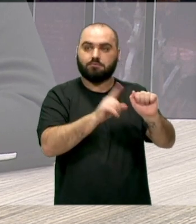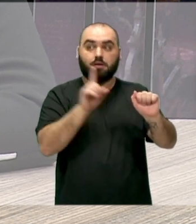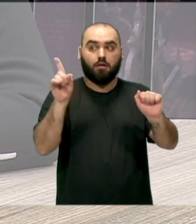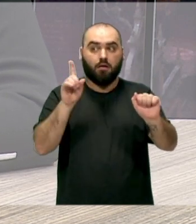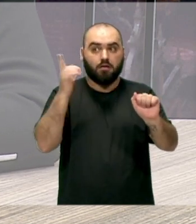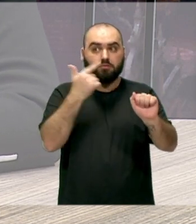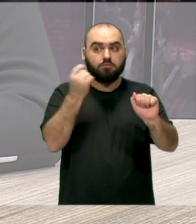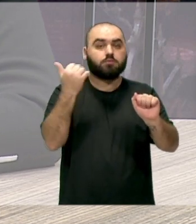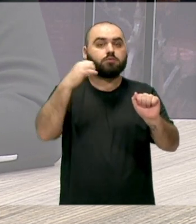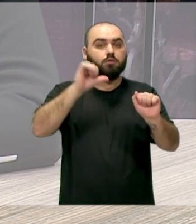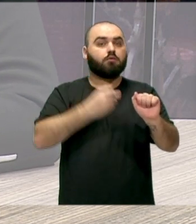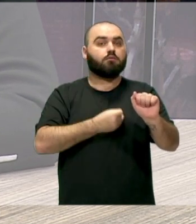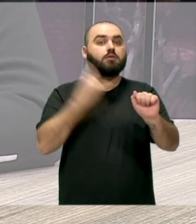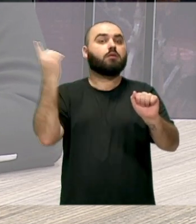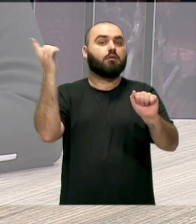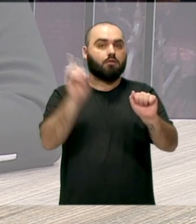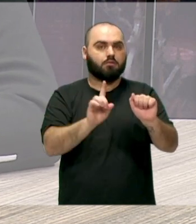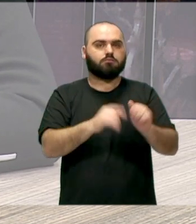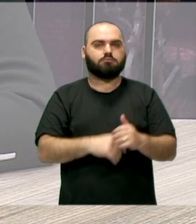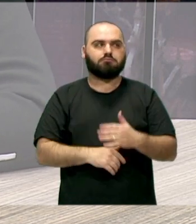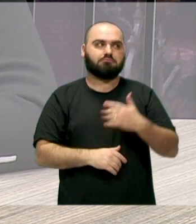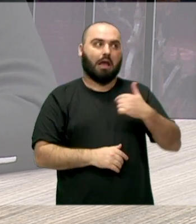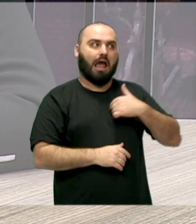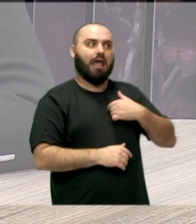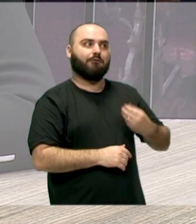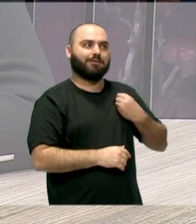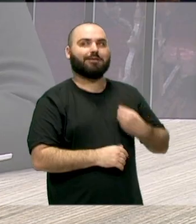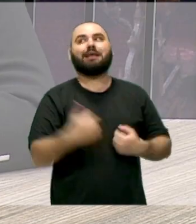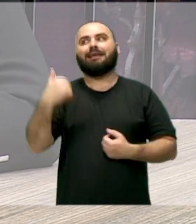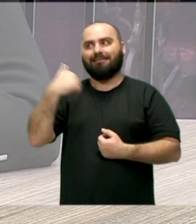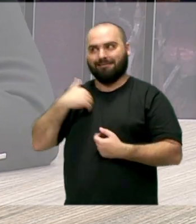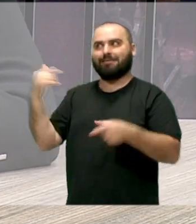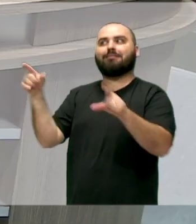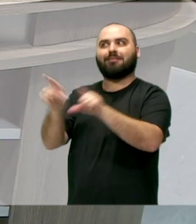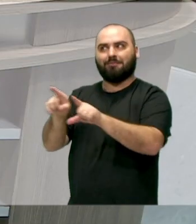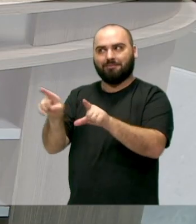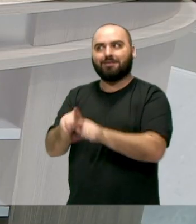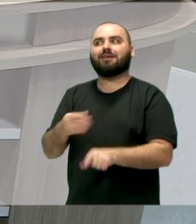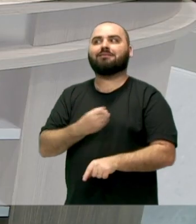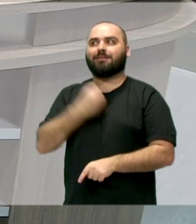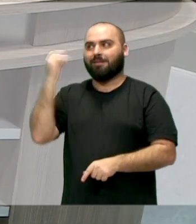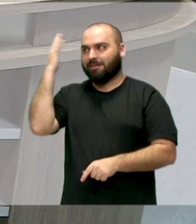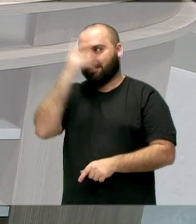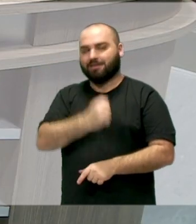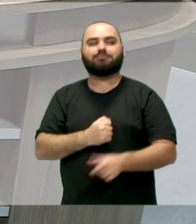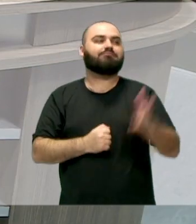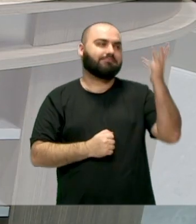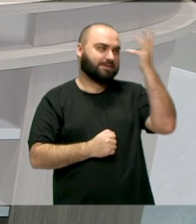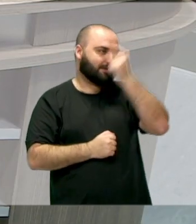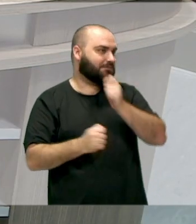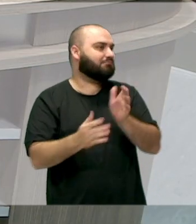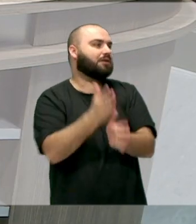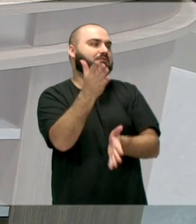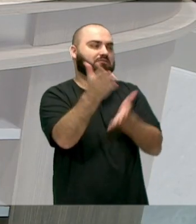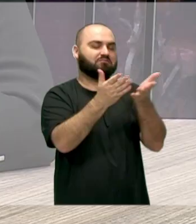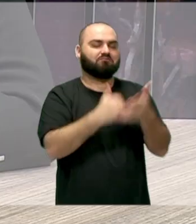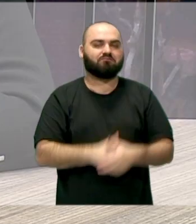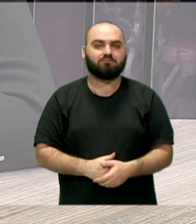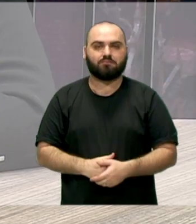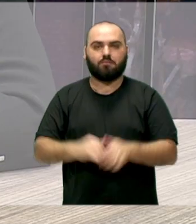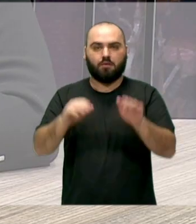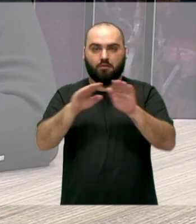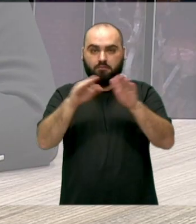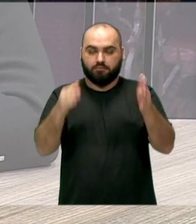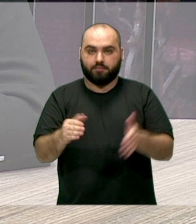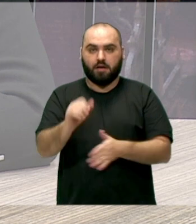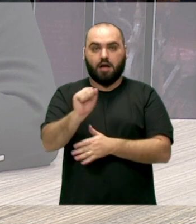em 2019, no nosso festival. Eu estava lá. Ah, eu também estava. Foi lindo, né? Foi emocionante. Lindo, maravilhoso. O palco da